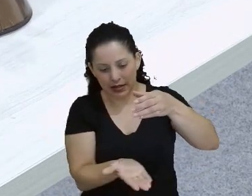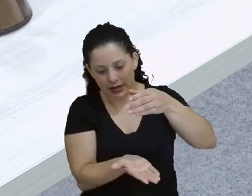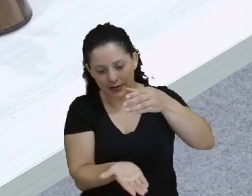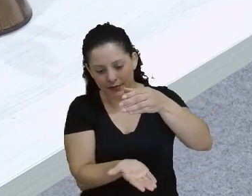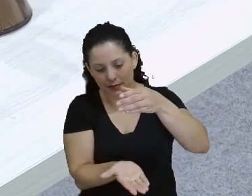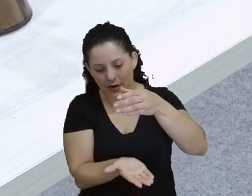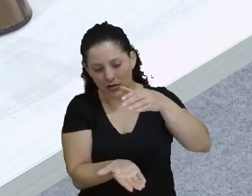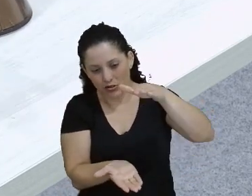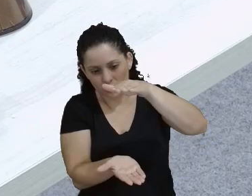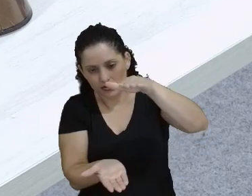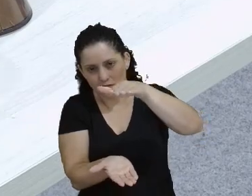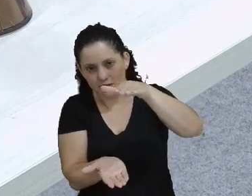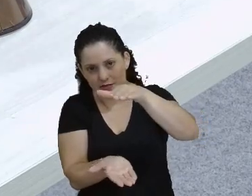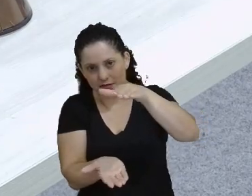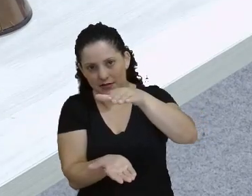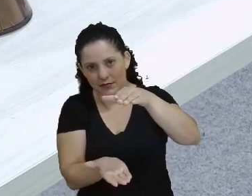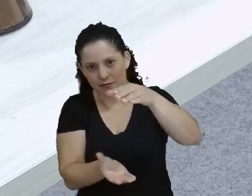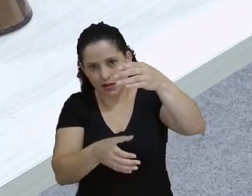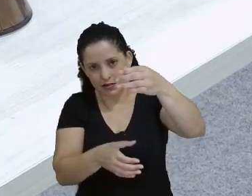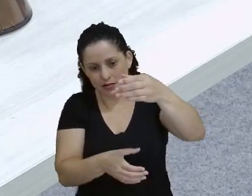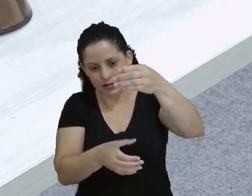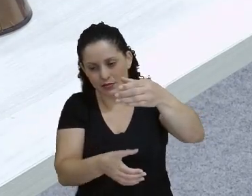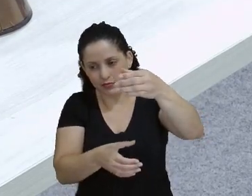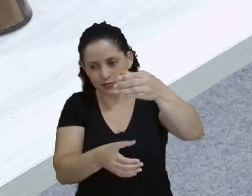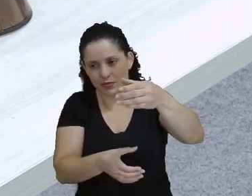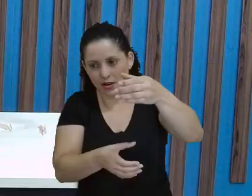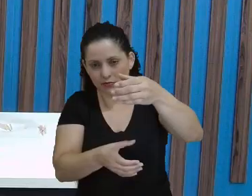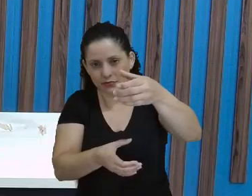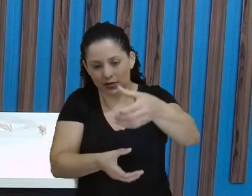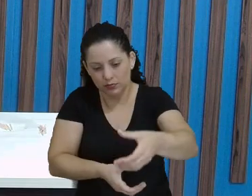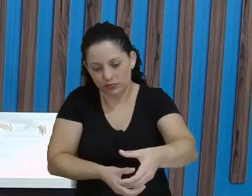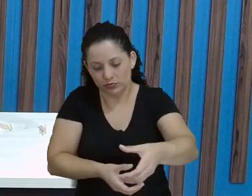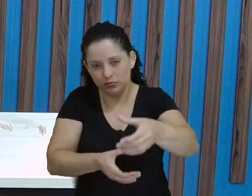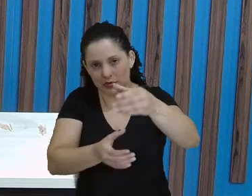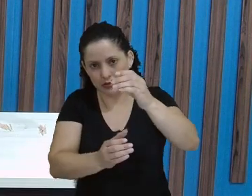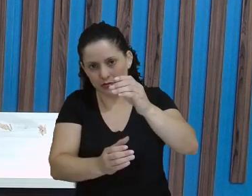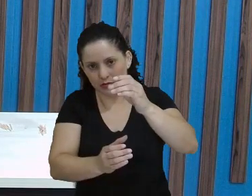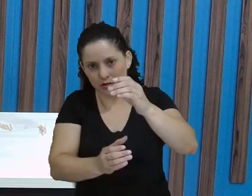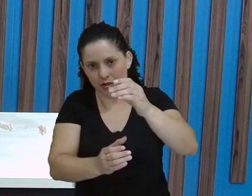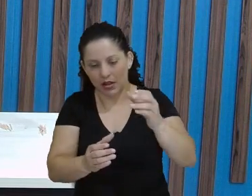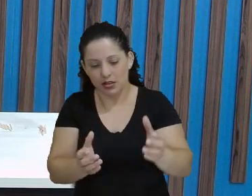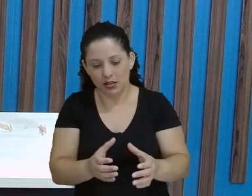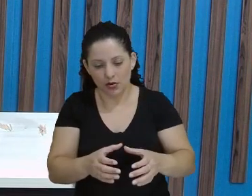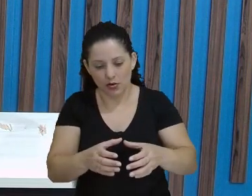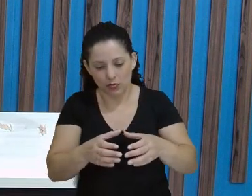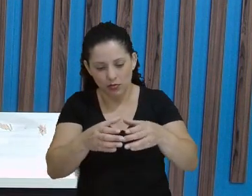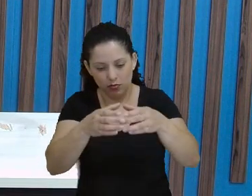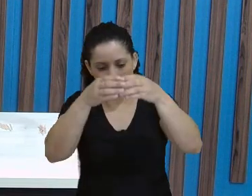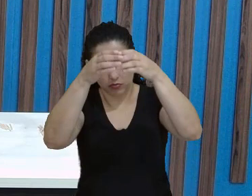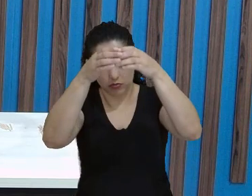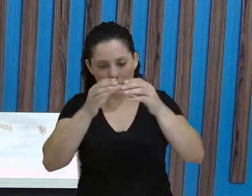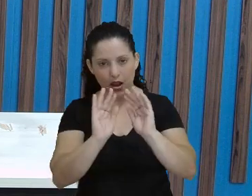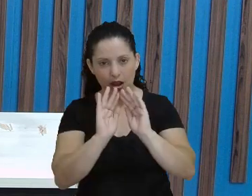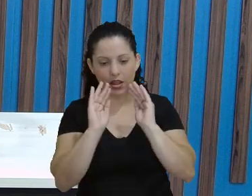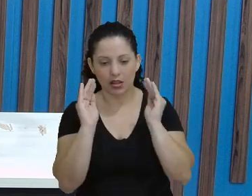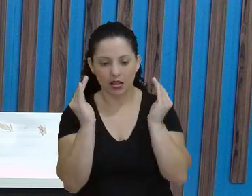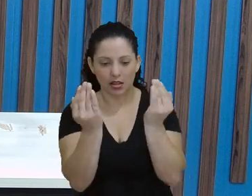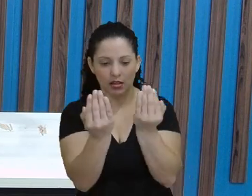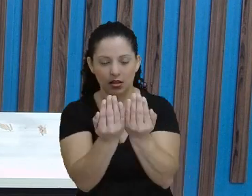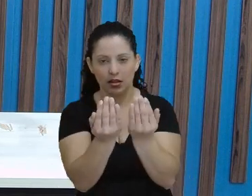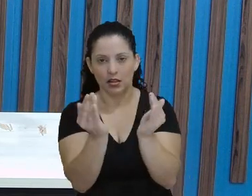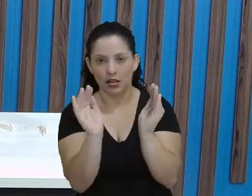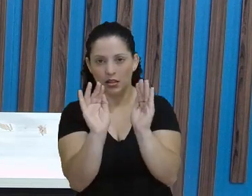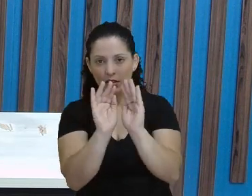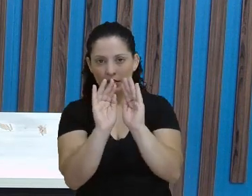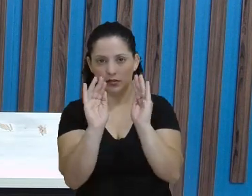senão a esfera cai. 2 bases circulares e o corpo é todo redondo. Se